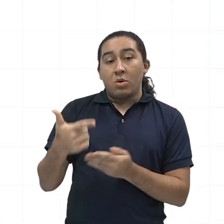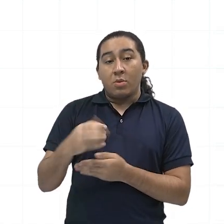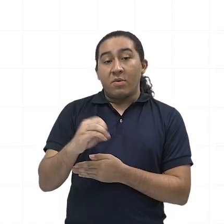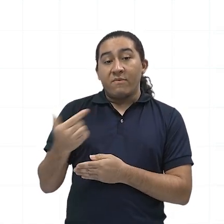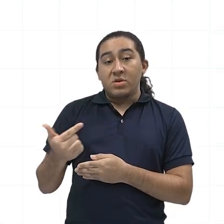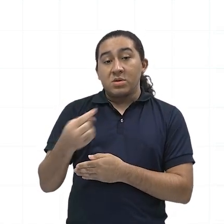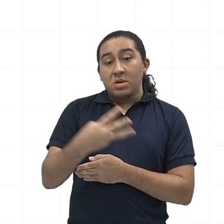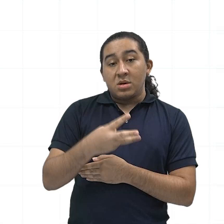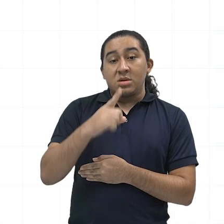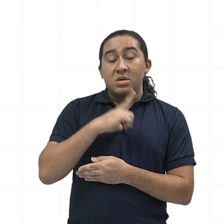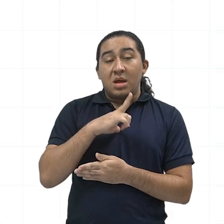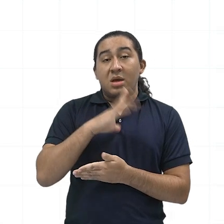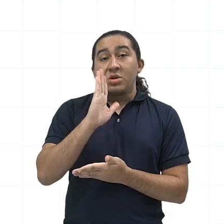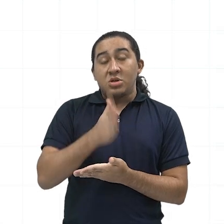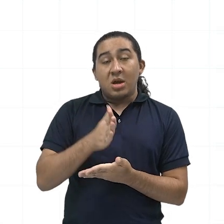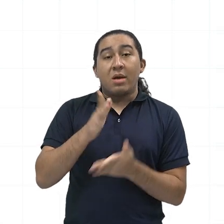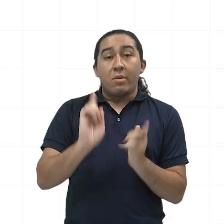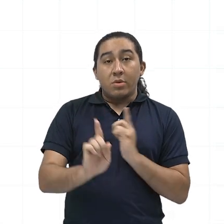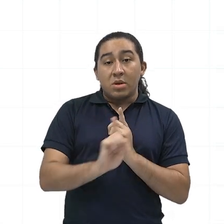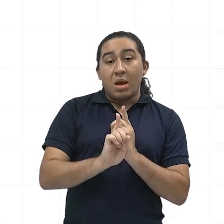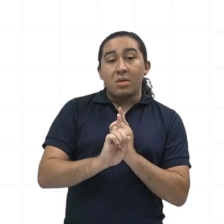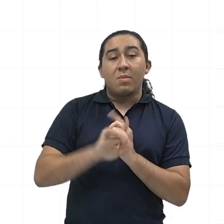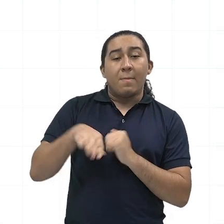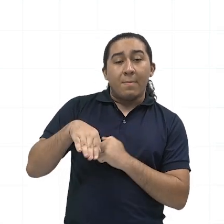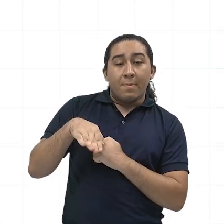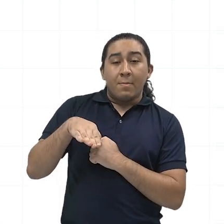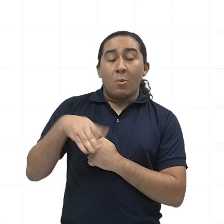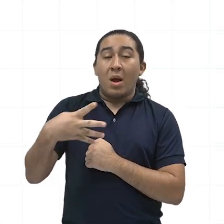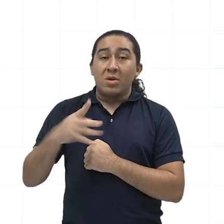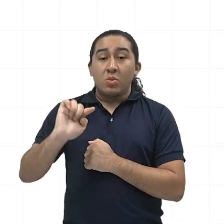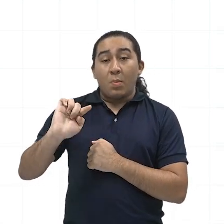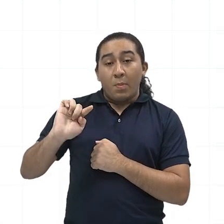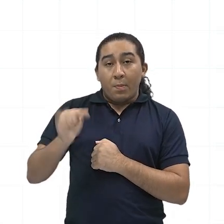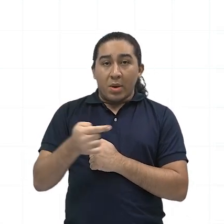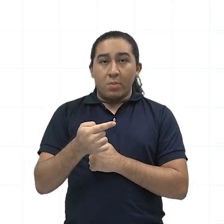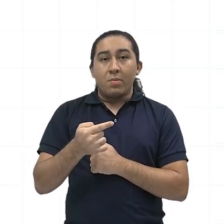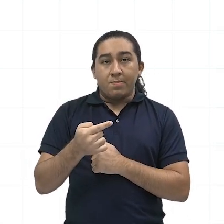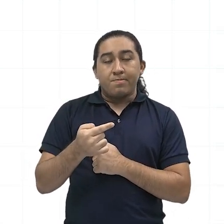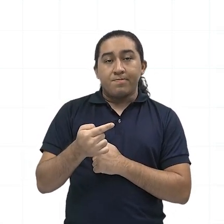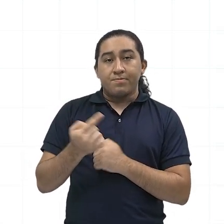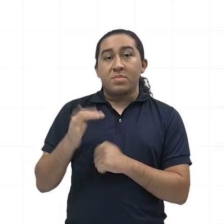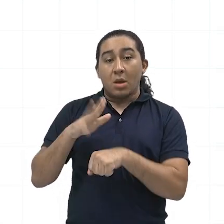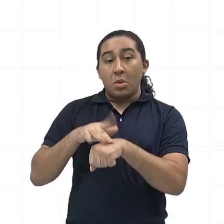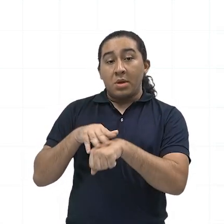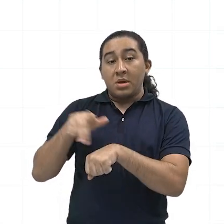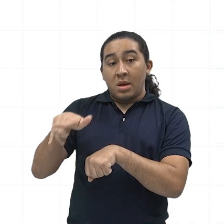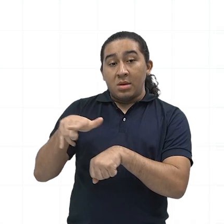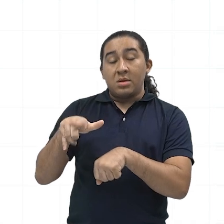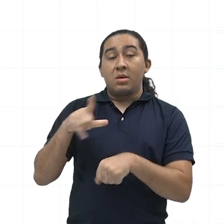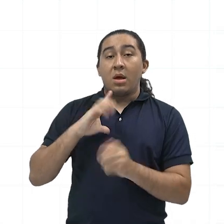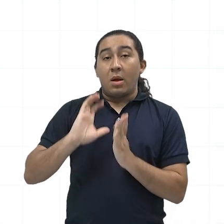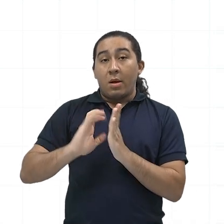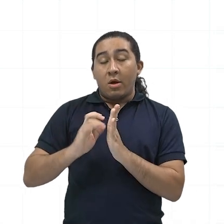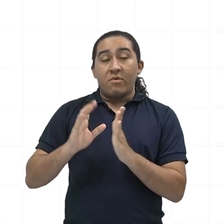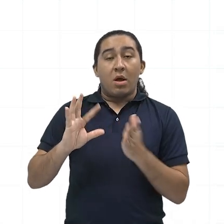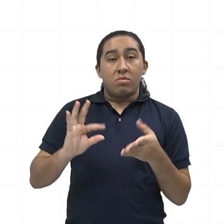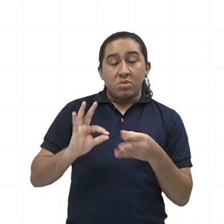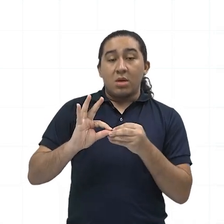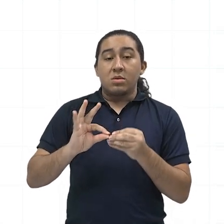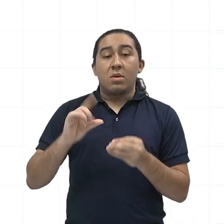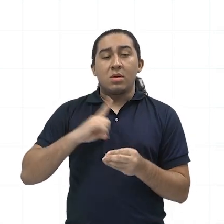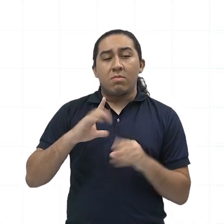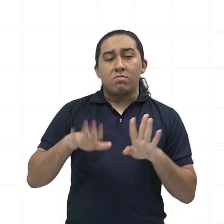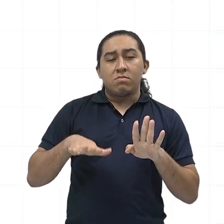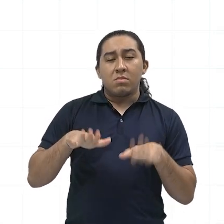registrados cerca de 4.000 casos de HIV, sendo que 2.000, aproximadamente 2.500